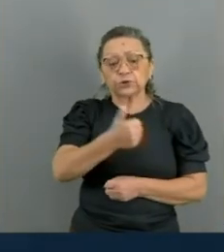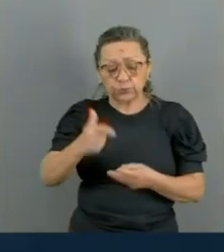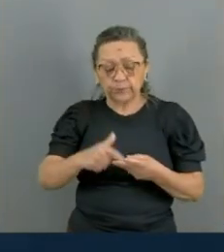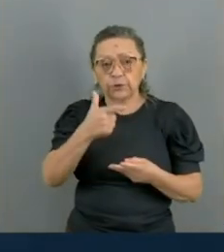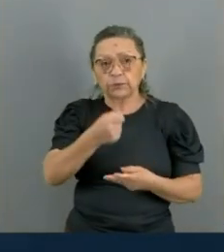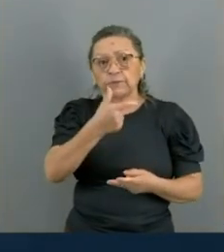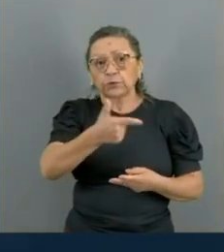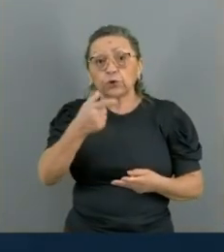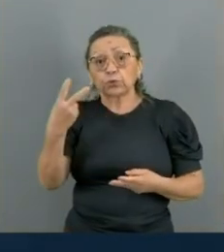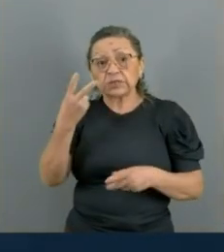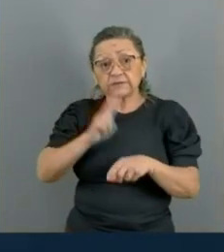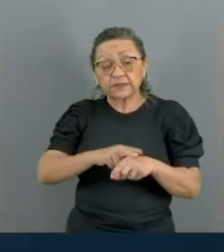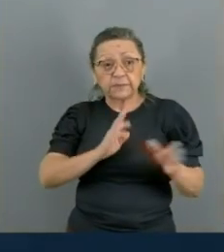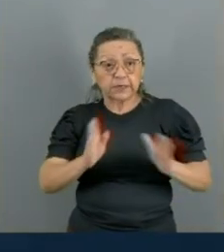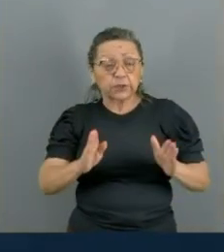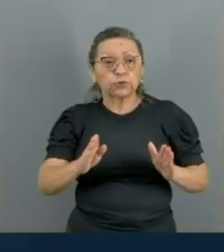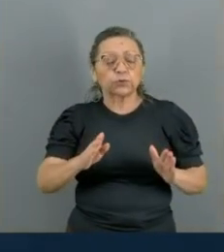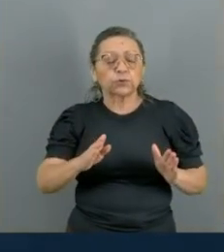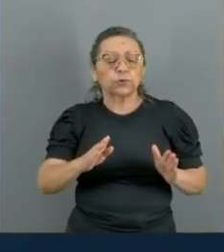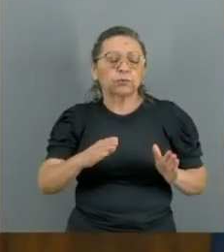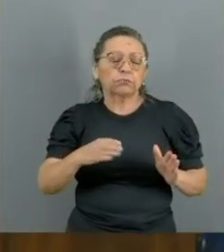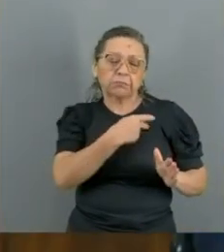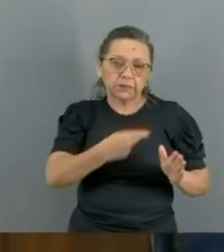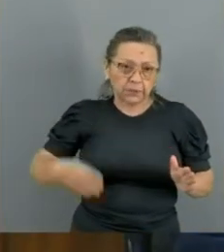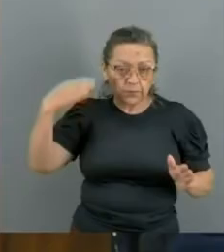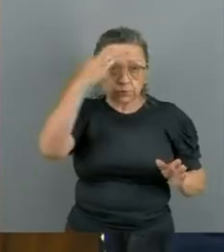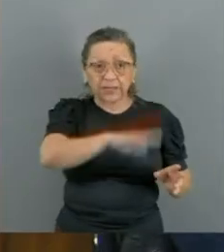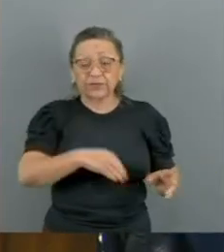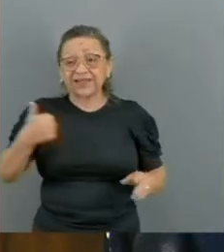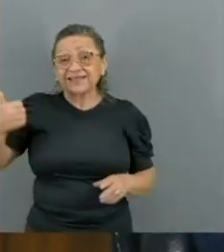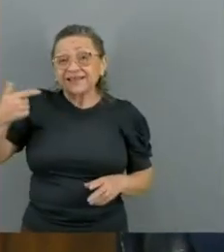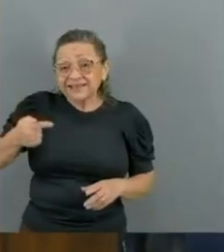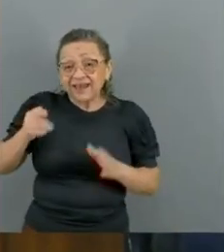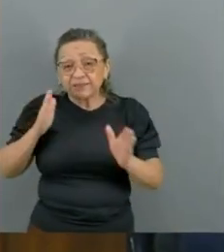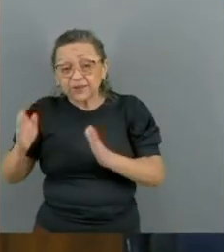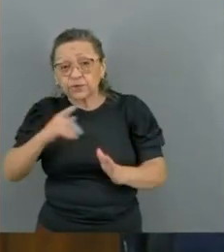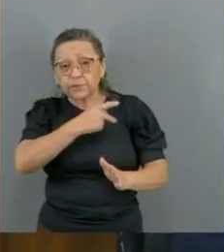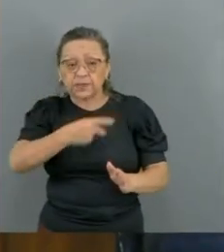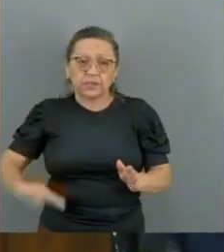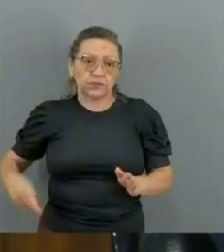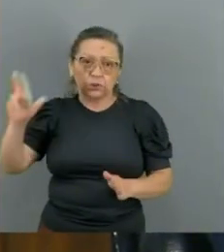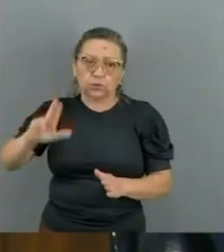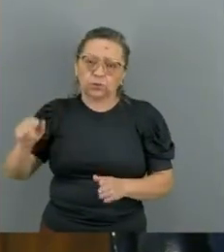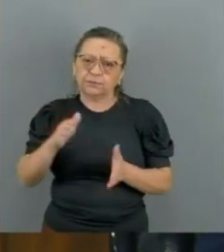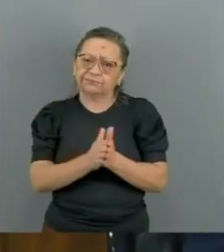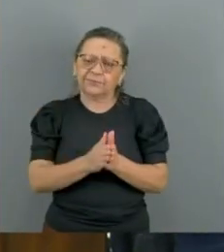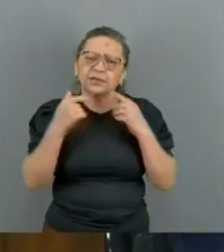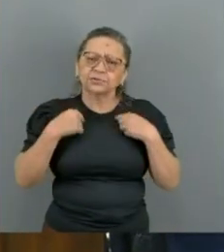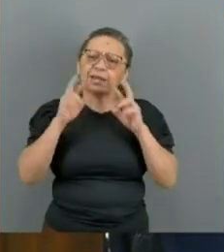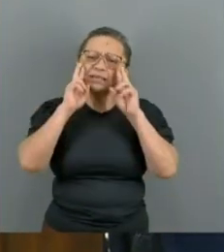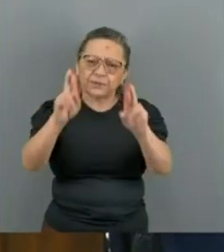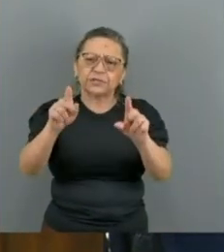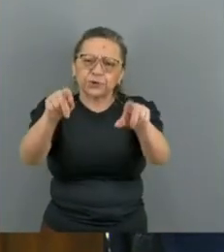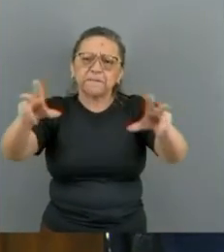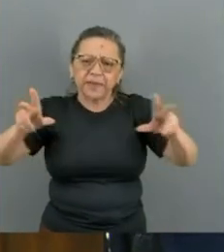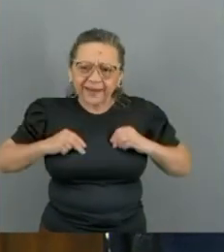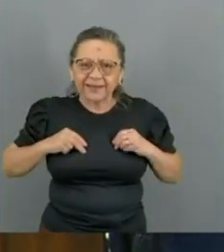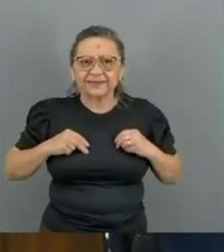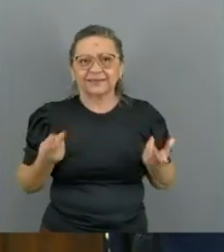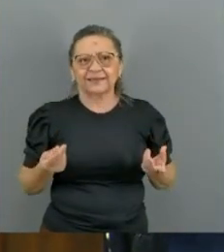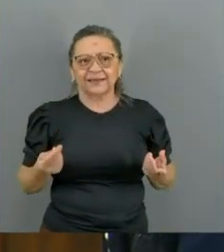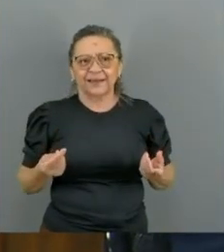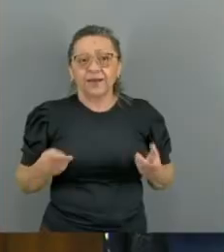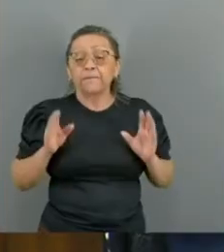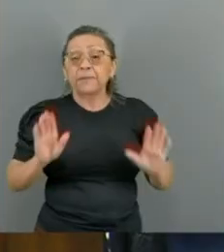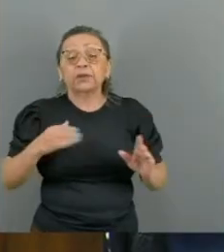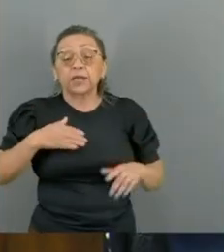períodos do governo Bolsonaro e 17 do governo do presidente Lula. Então, doutora Tônia, assim, com todo respeito à senhora, que a senhora merece, como qualquer pessoa que vem aqui, o que